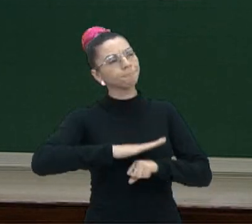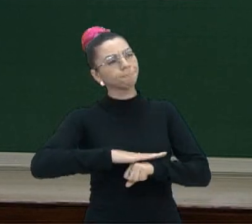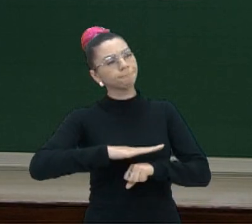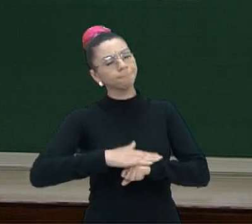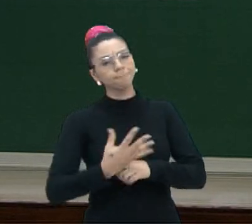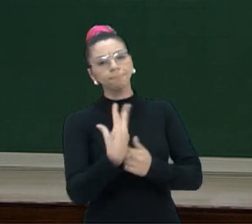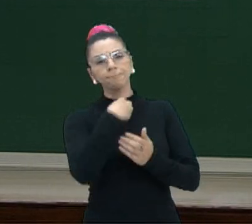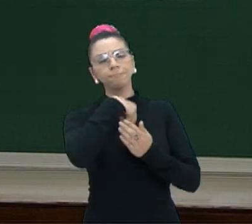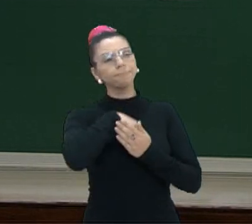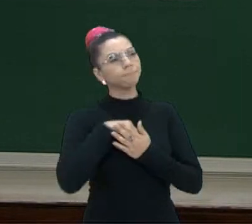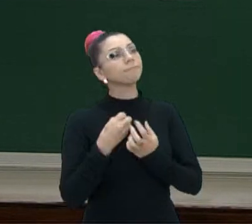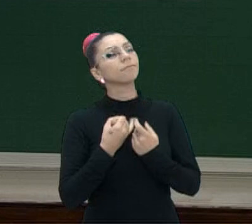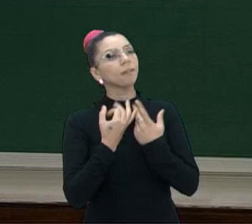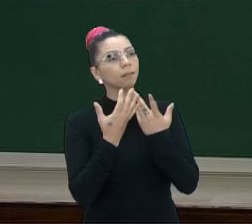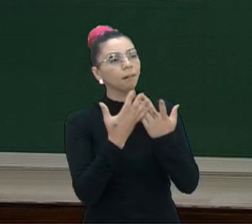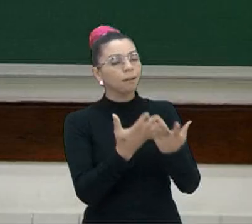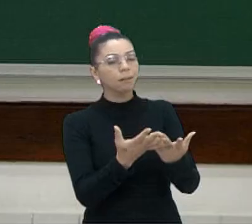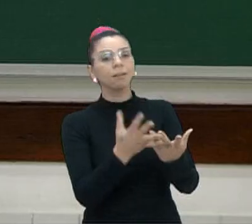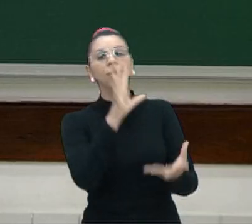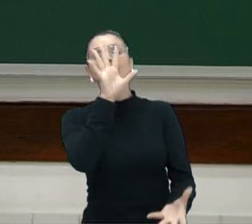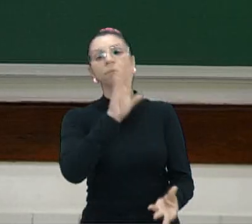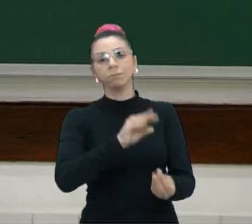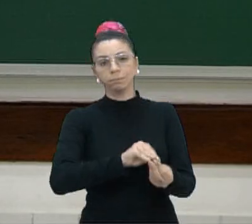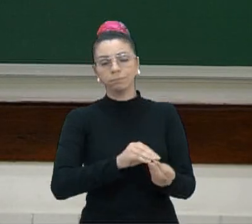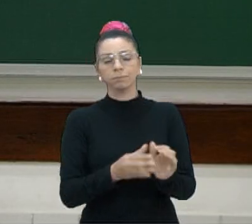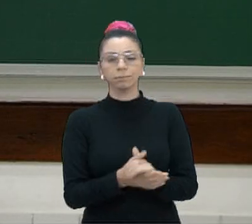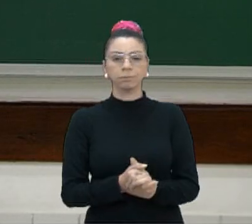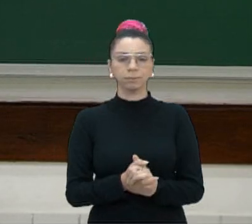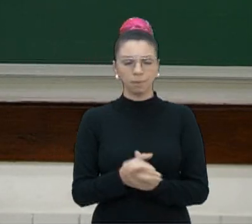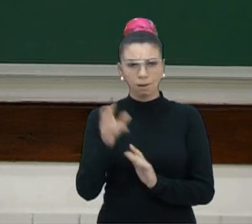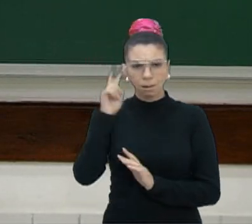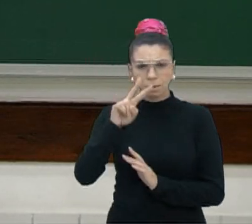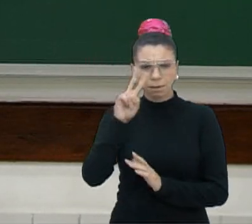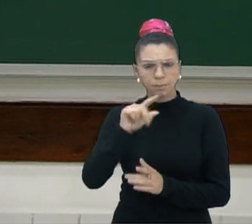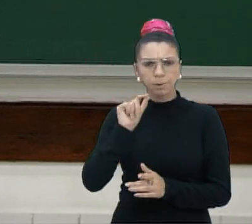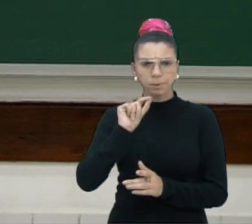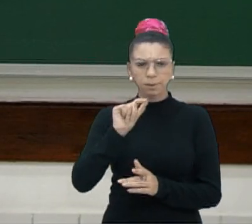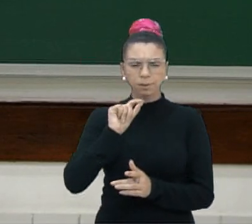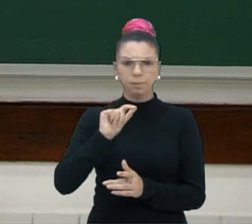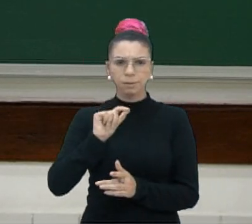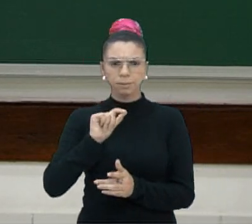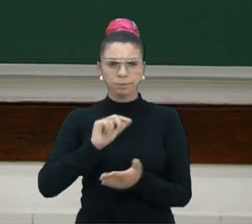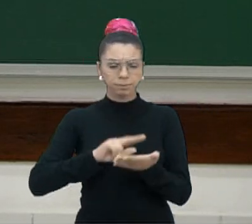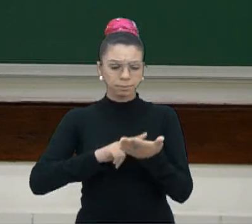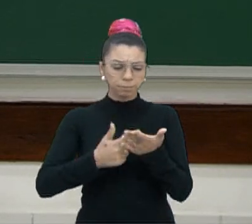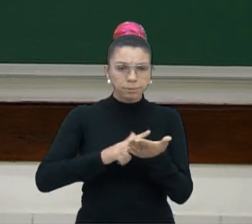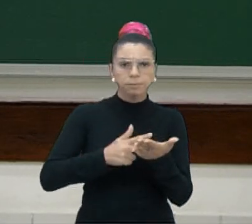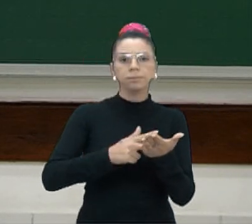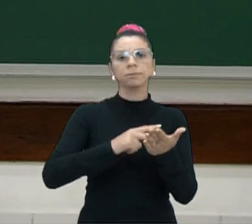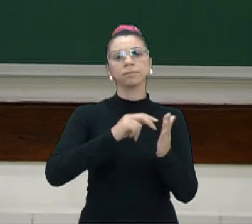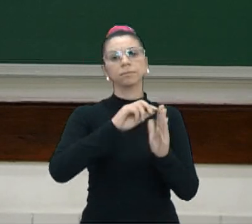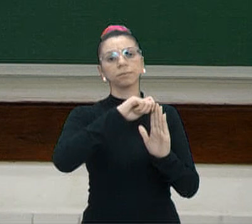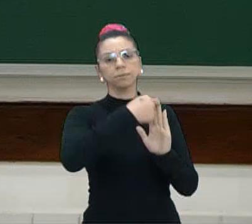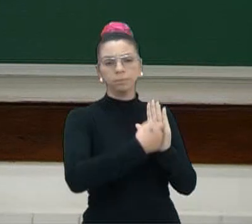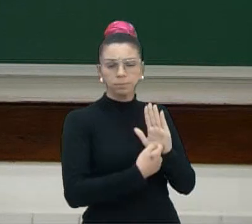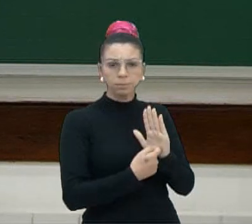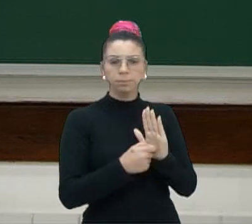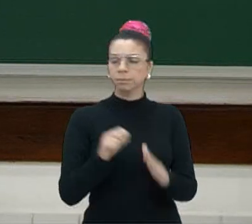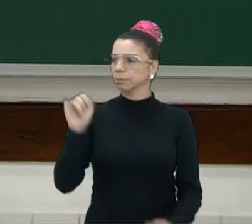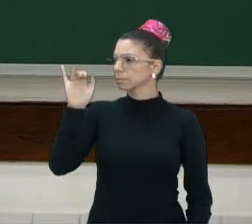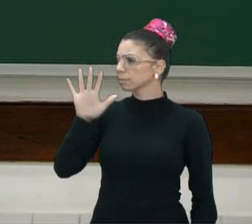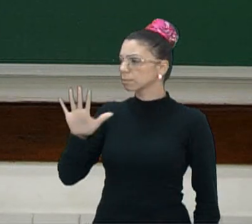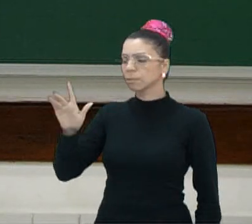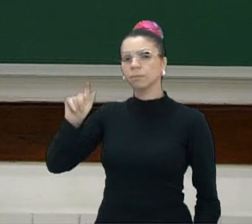nós. E lembram que nós falamos que a interpretação, principalmente de texto, interpretação de imagens, ela